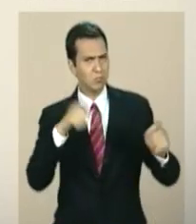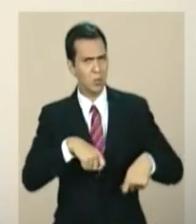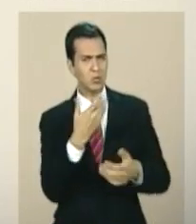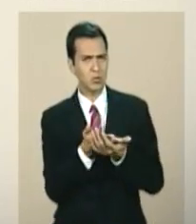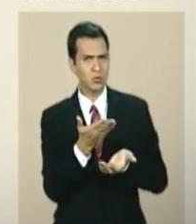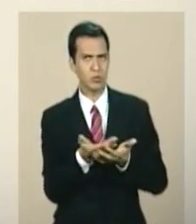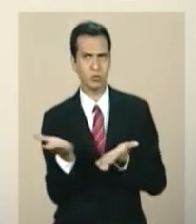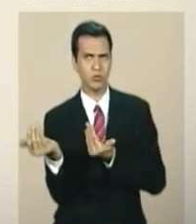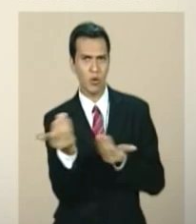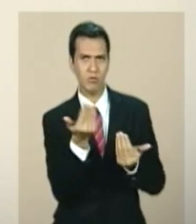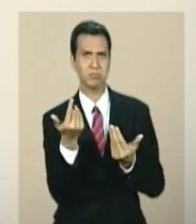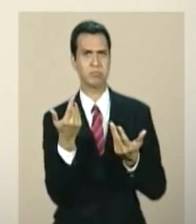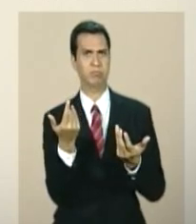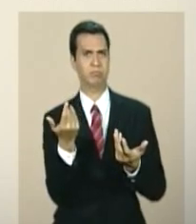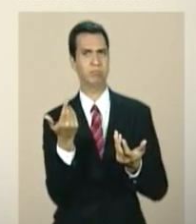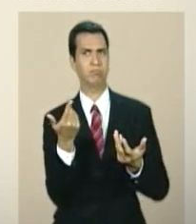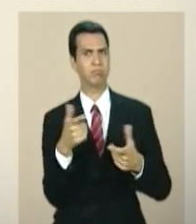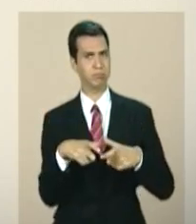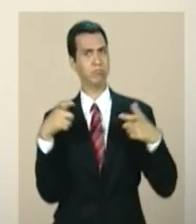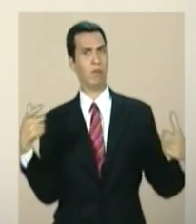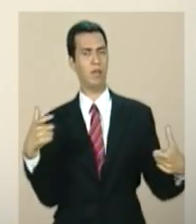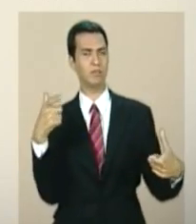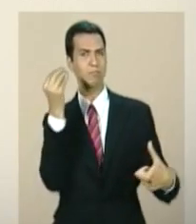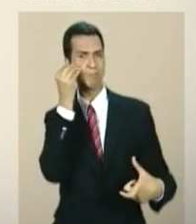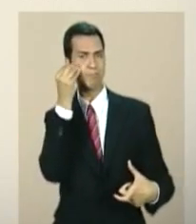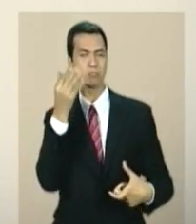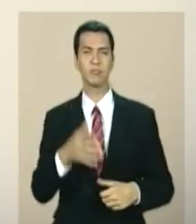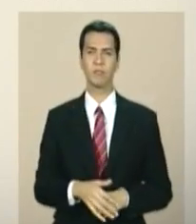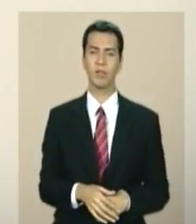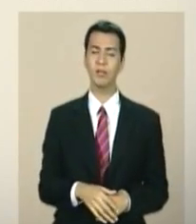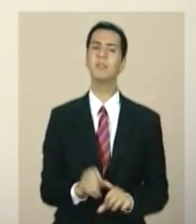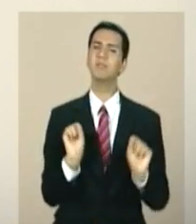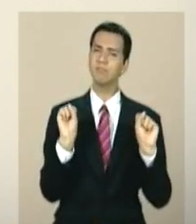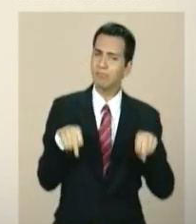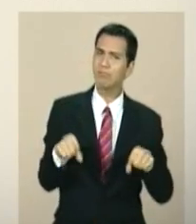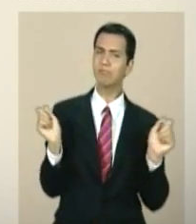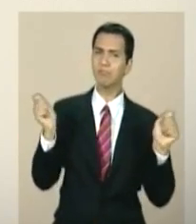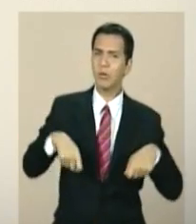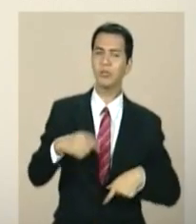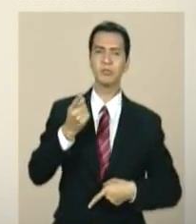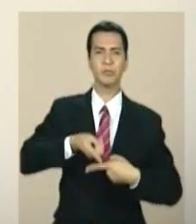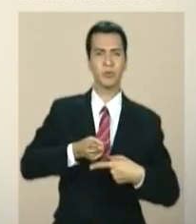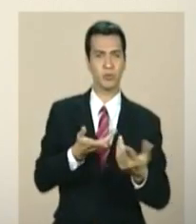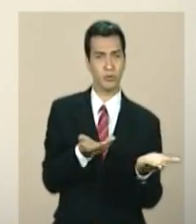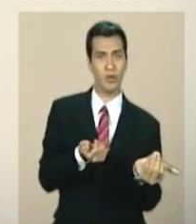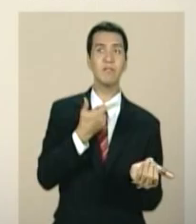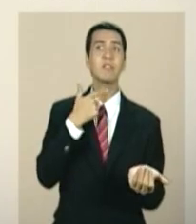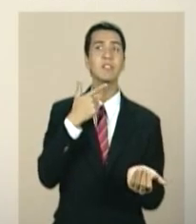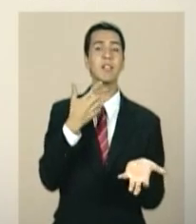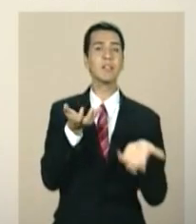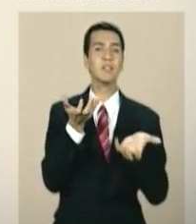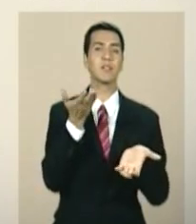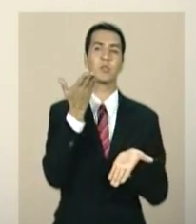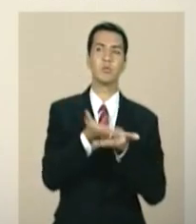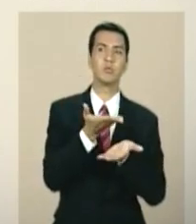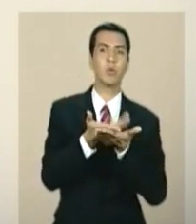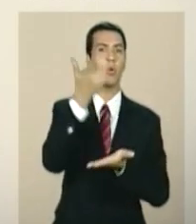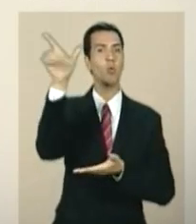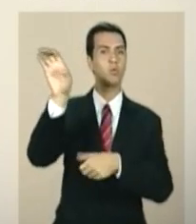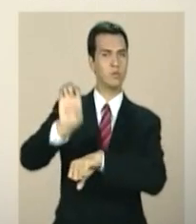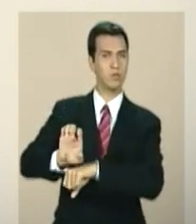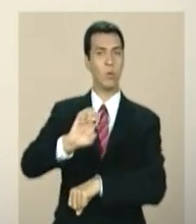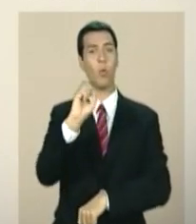Luciano muitas vezes um jovem quer estudar em outro estado ou fazer um curso que não tem no local em que ele